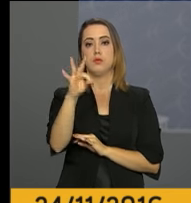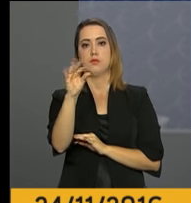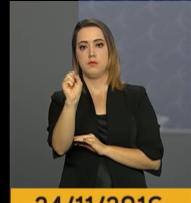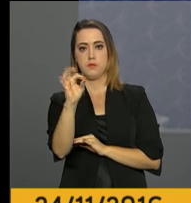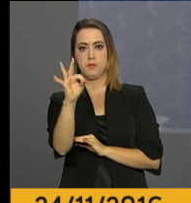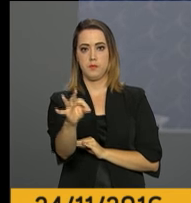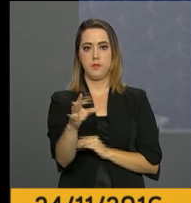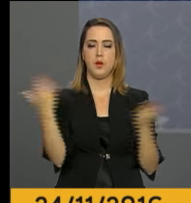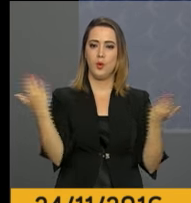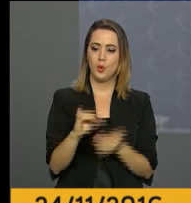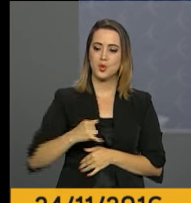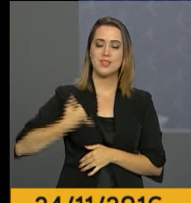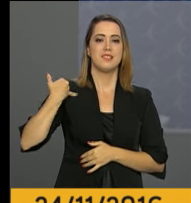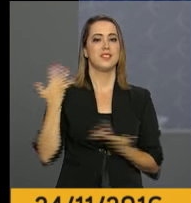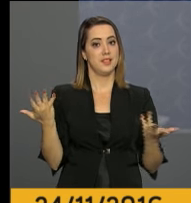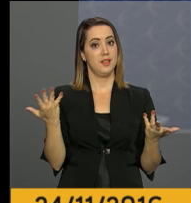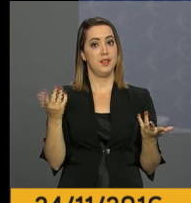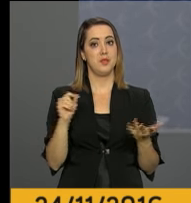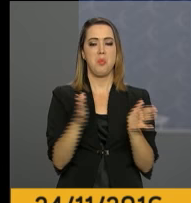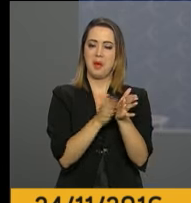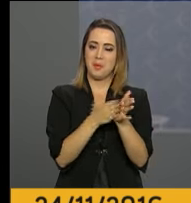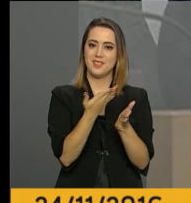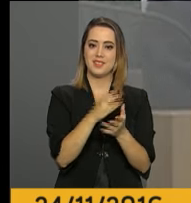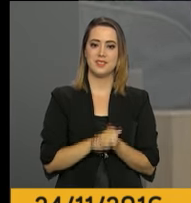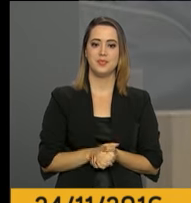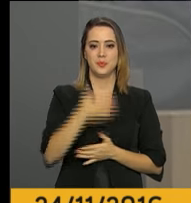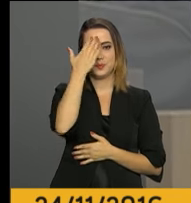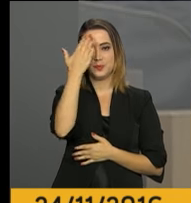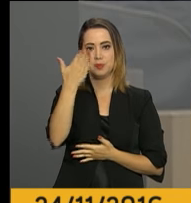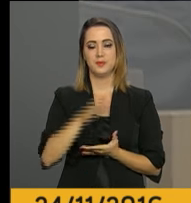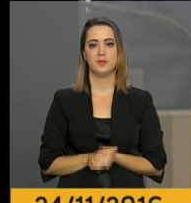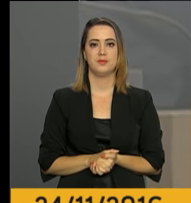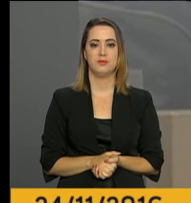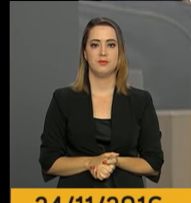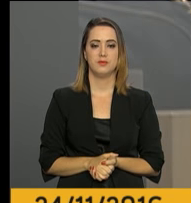trata de um aniversário senhor presidente Meus parabéns Muito